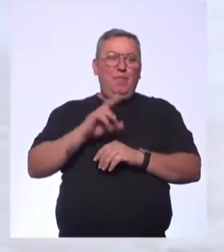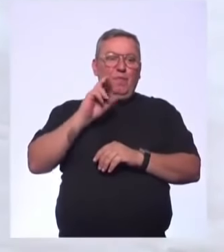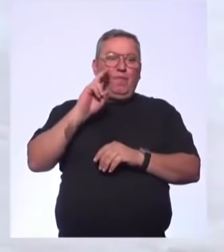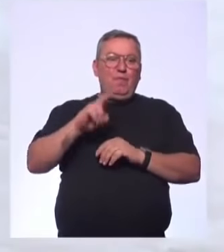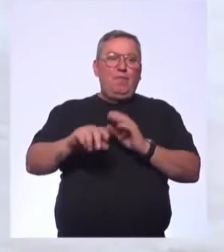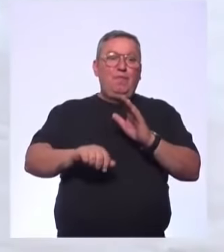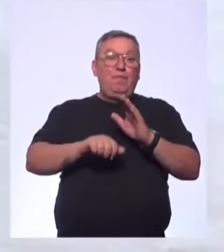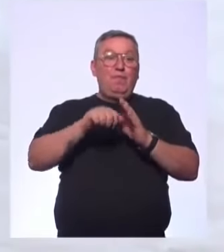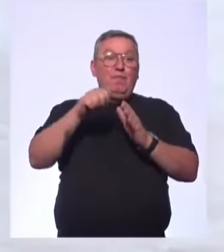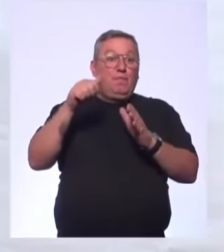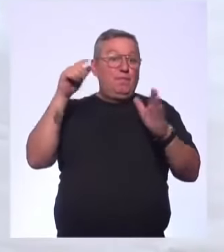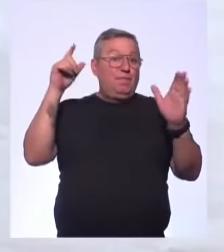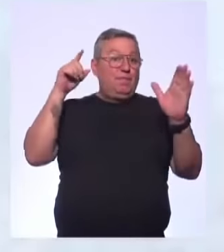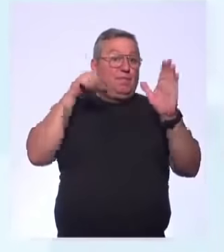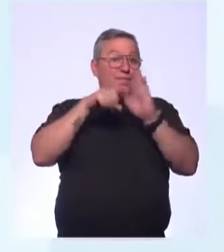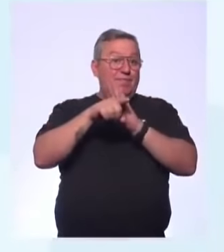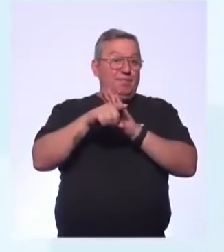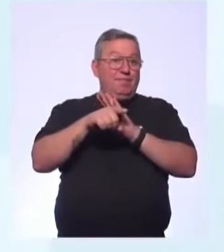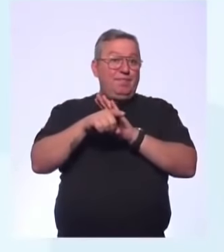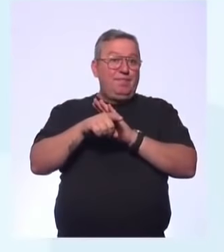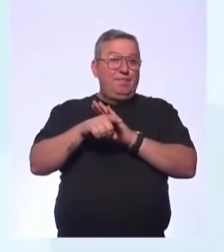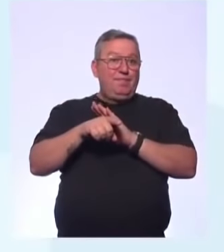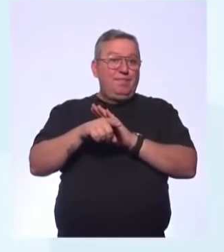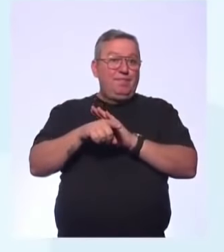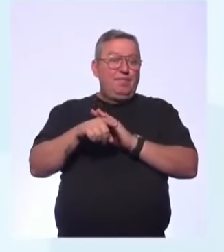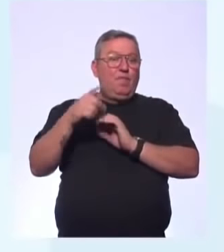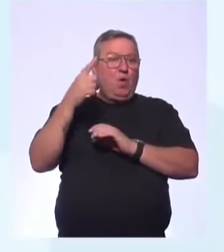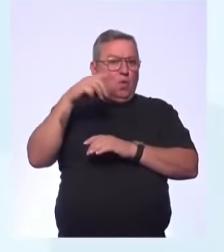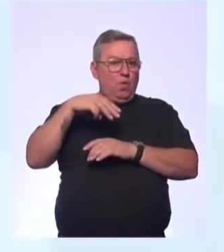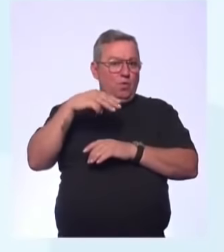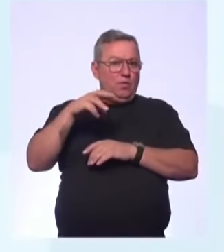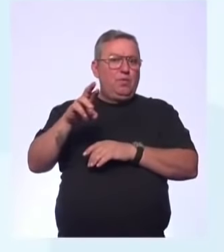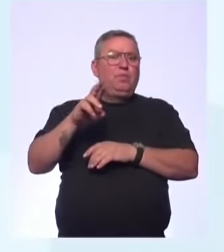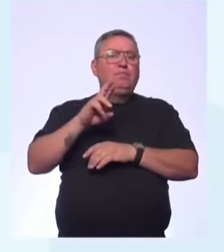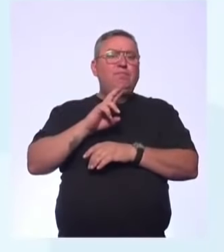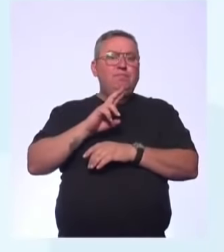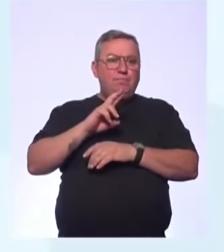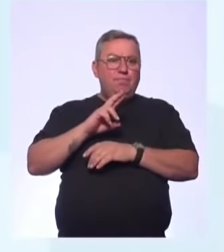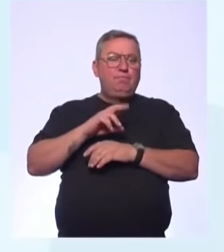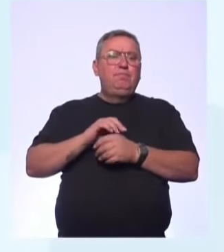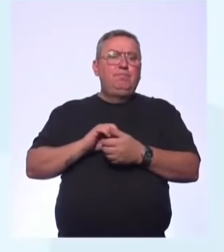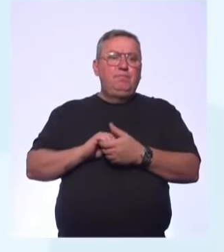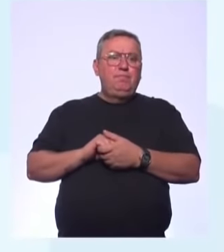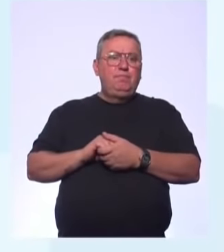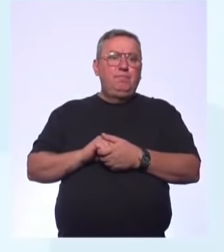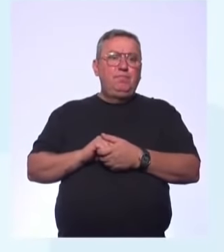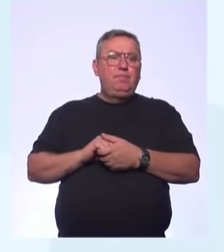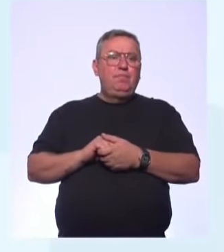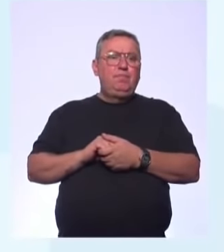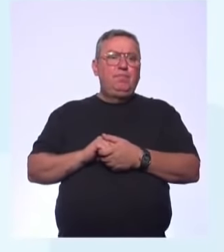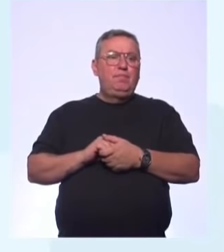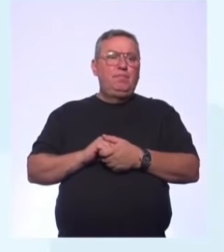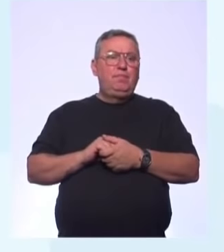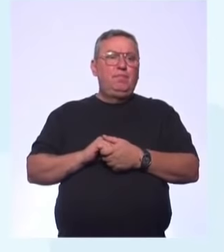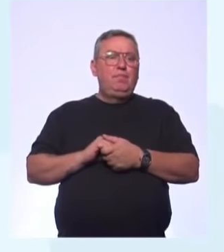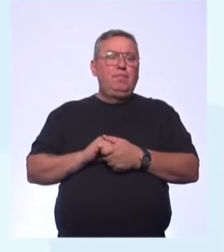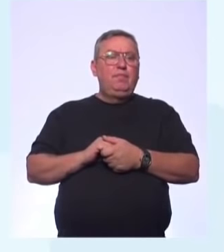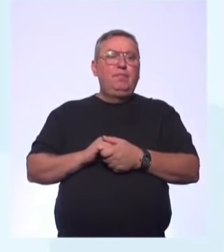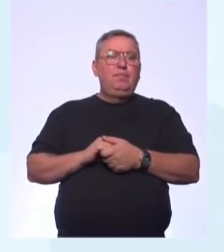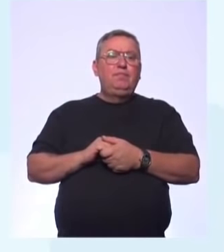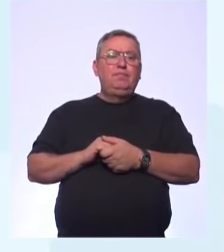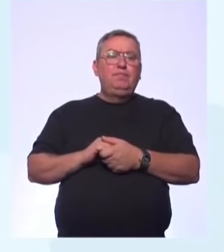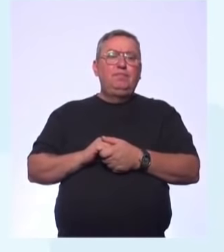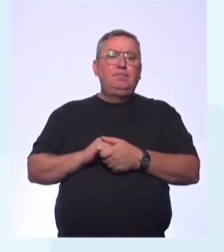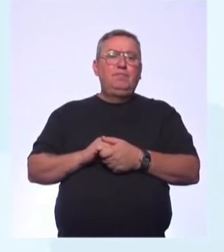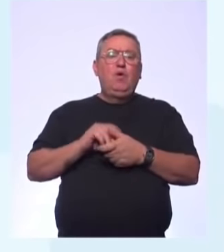nossa primeira pergunta. Vocês vão ter 1 minuto para responder lá no chat. What do you know about cells?